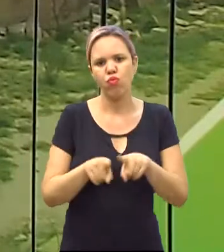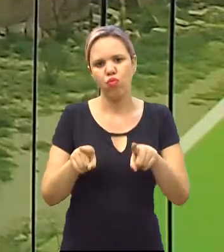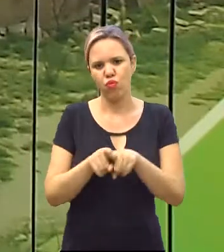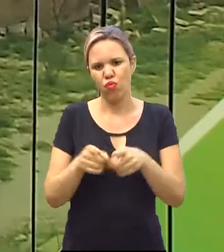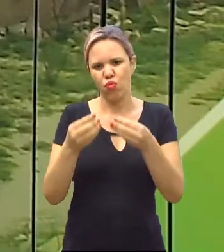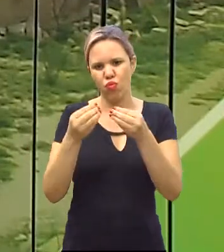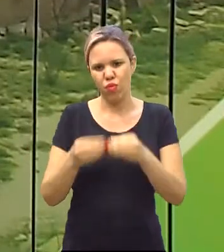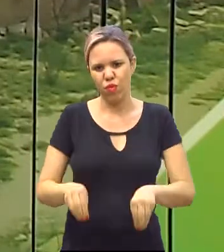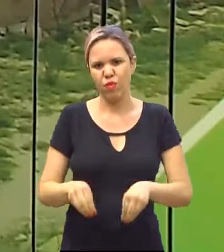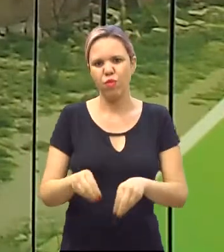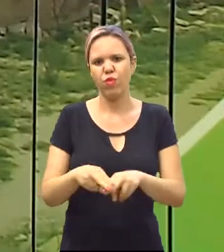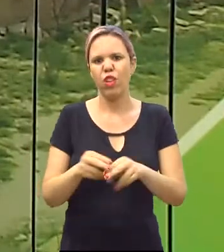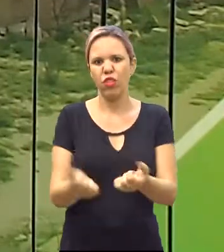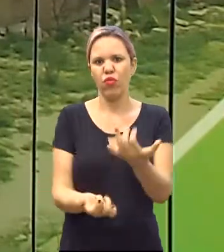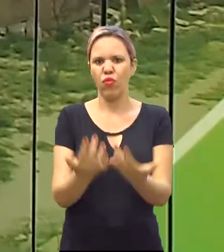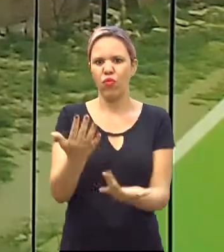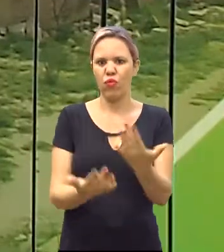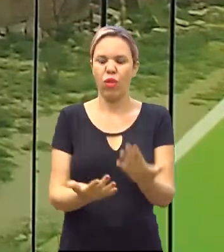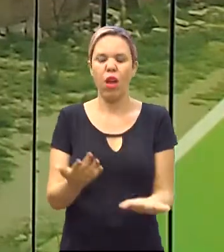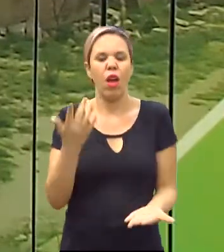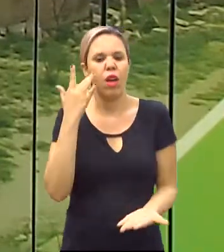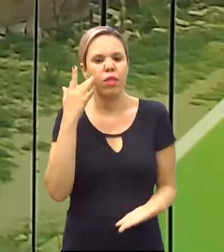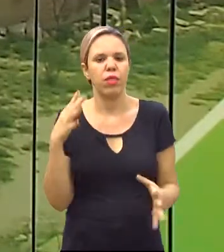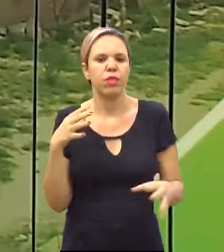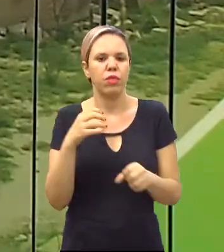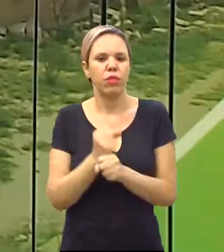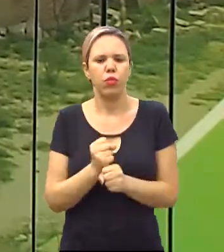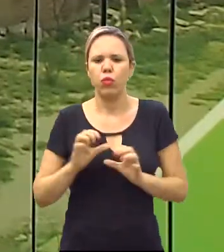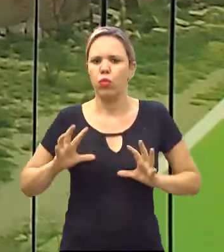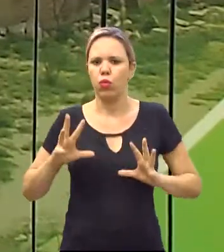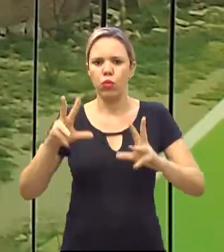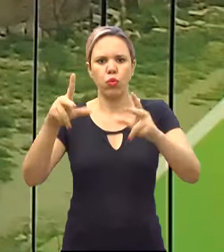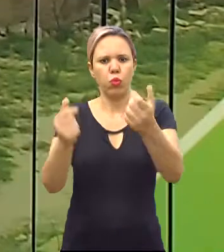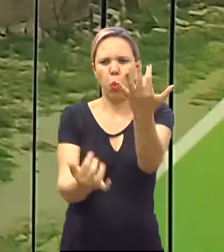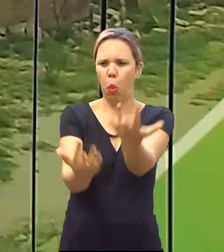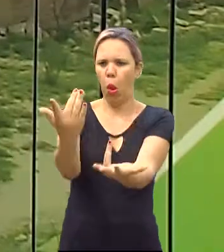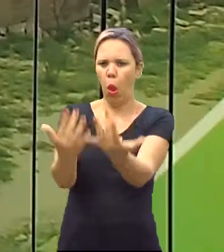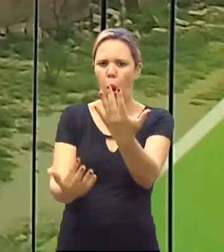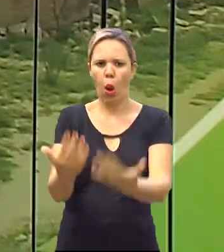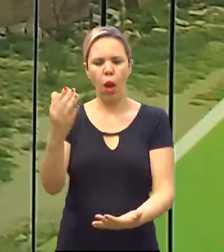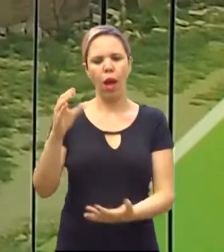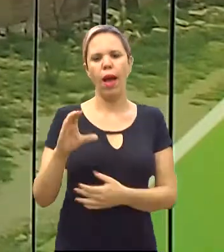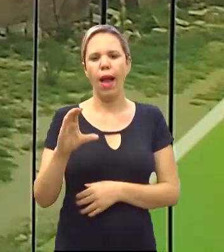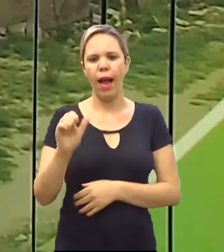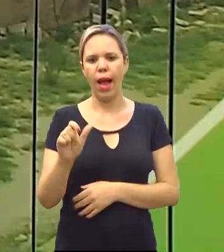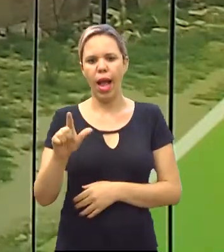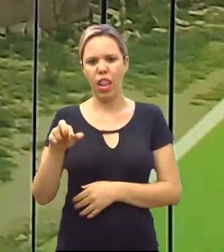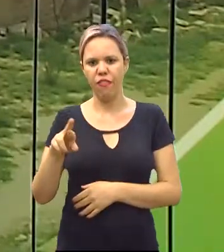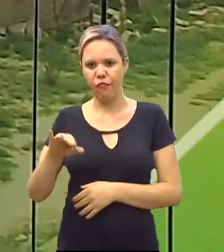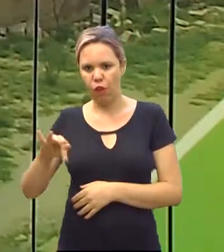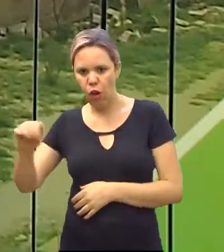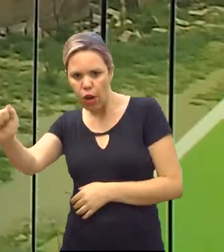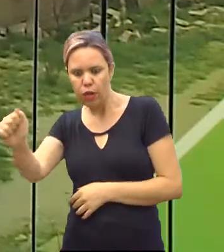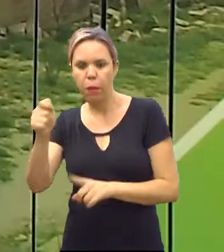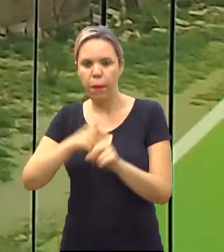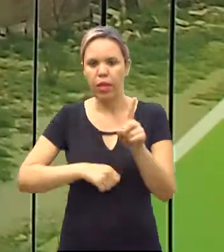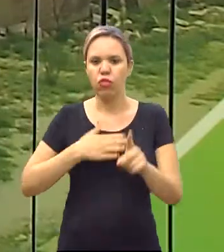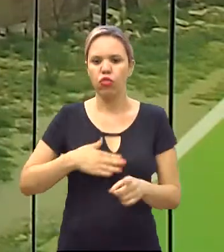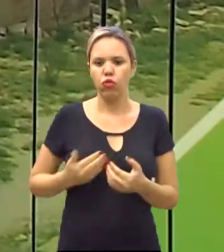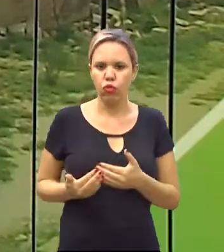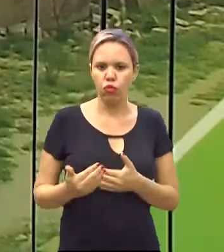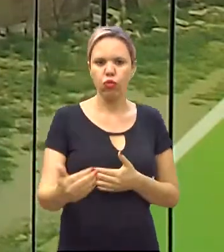sendo atingidas. Considerando aí todos os incêndios que atingiram a Califórnia desde meados de